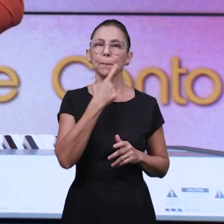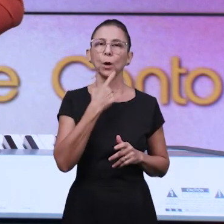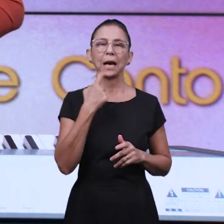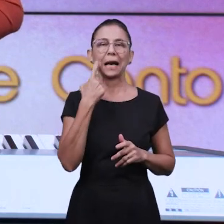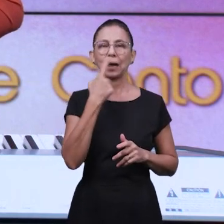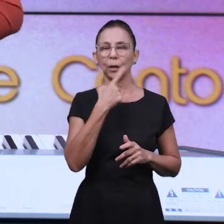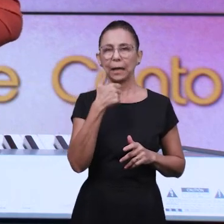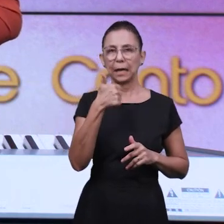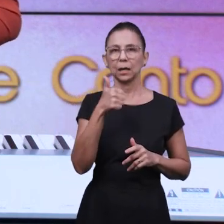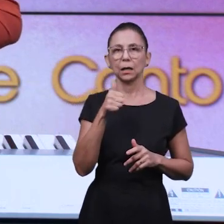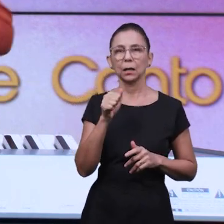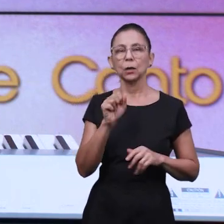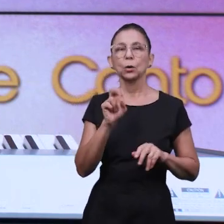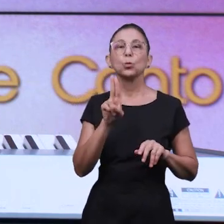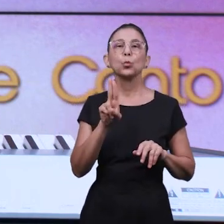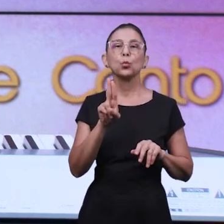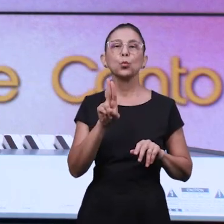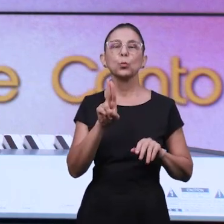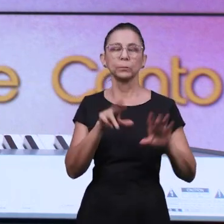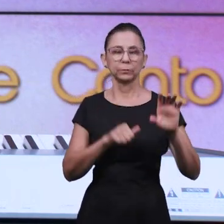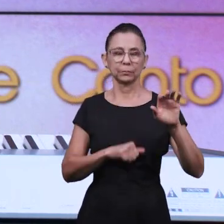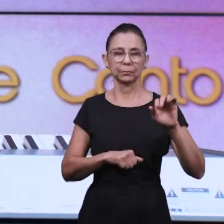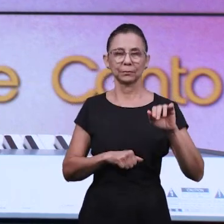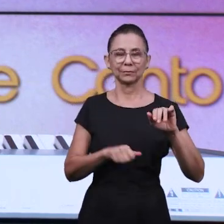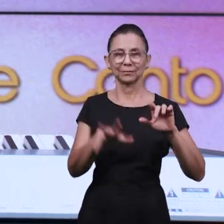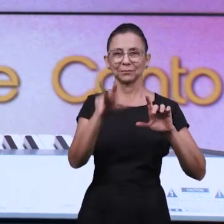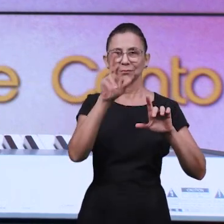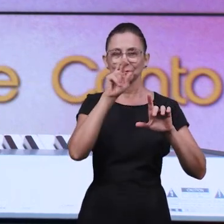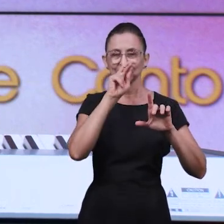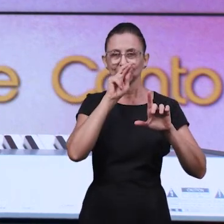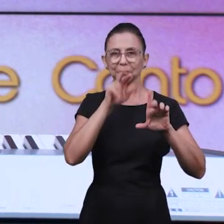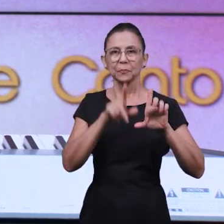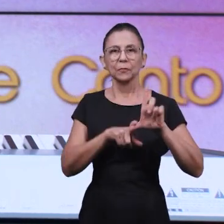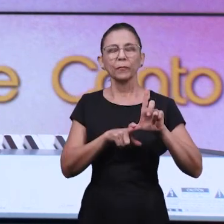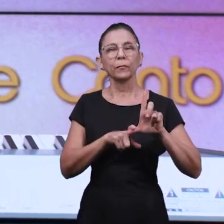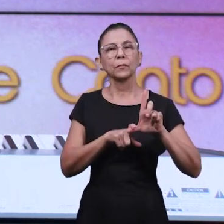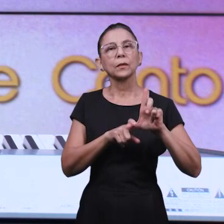dos articuladores, ok? Vamos juntos? Inspirou.